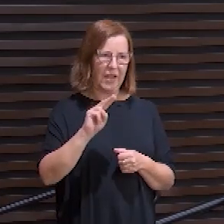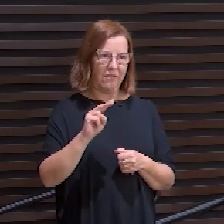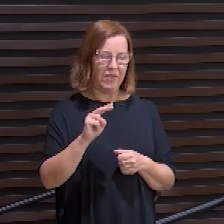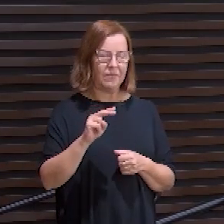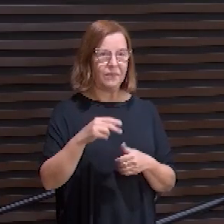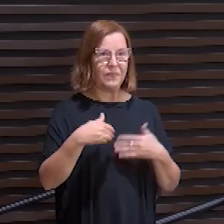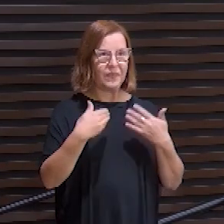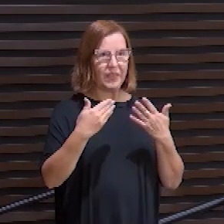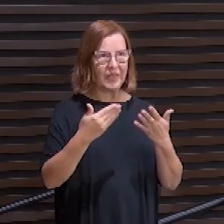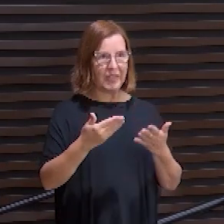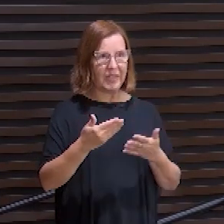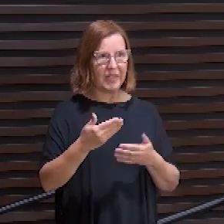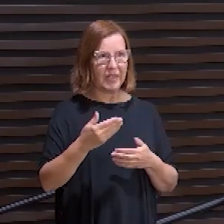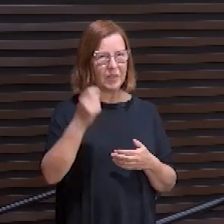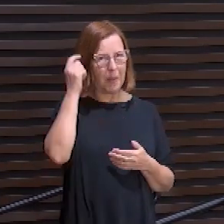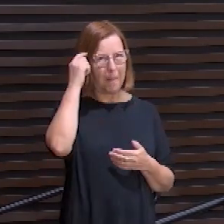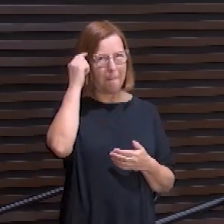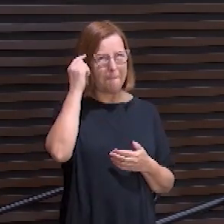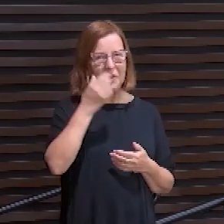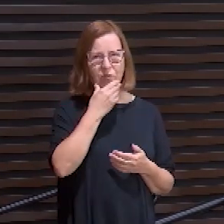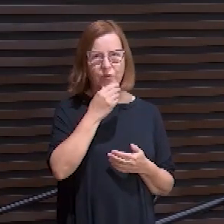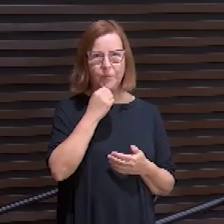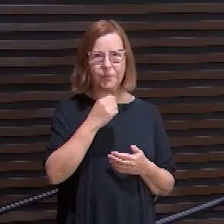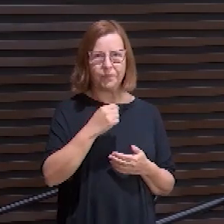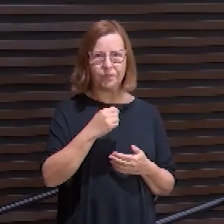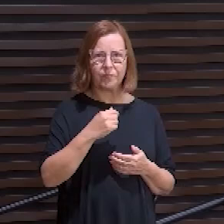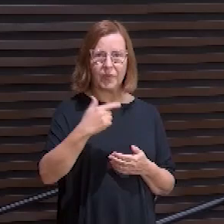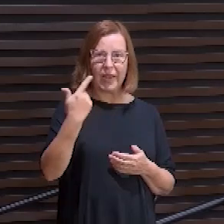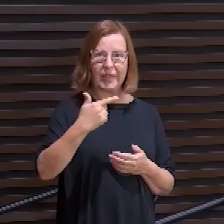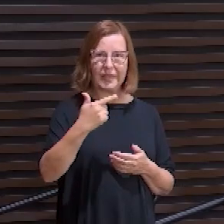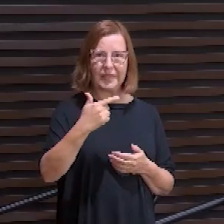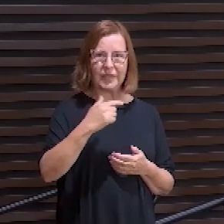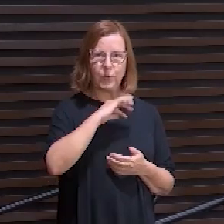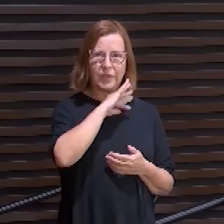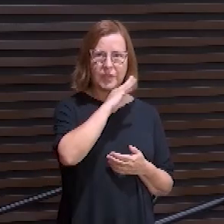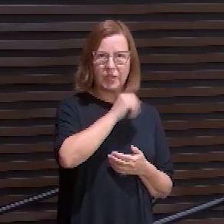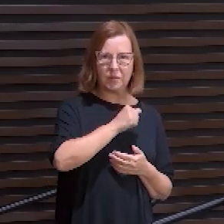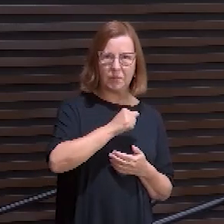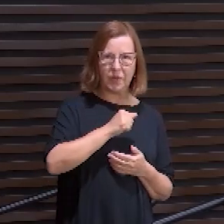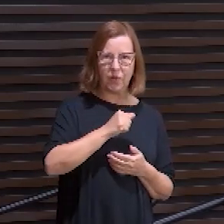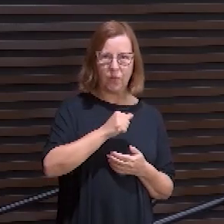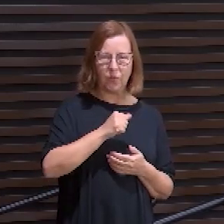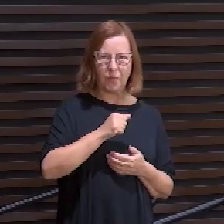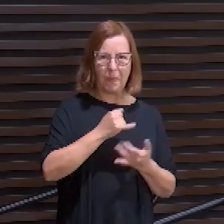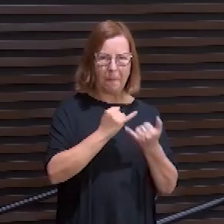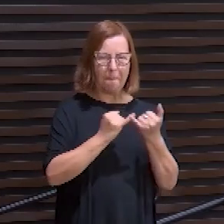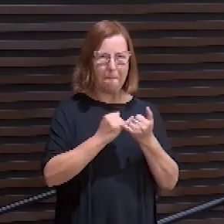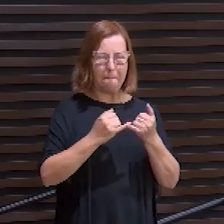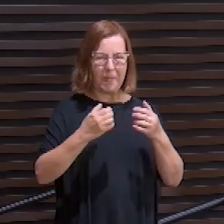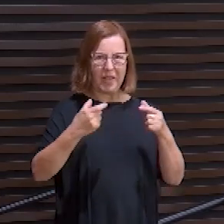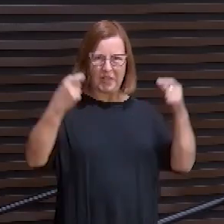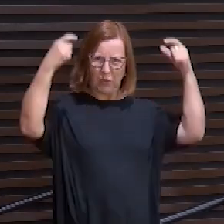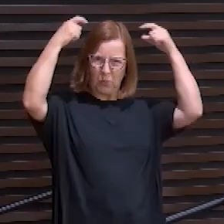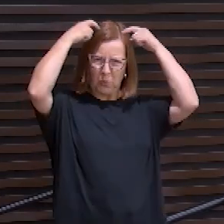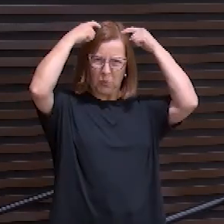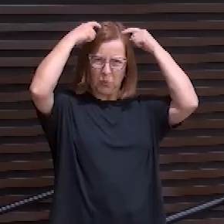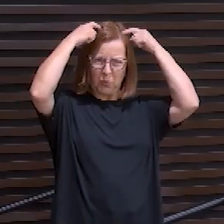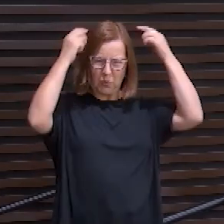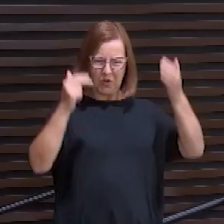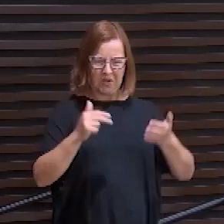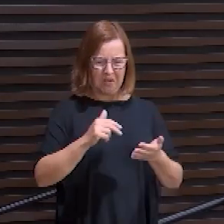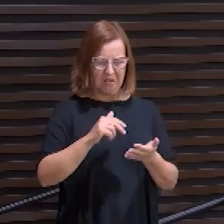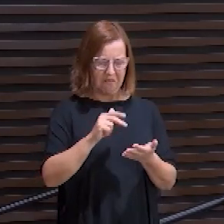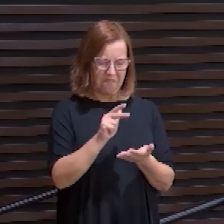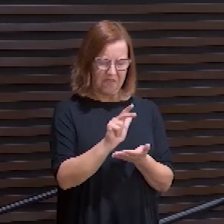Continuei olhando e eis aqui o segundo animal, semelhante a um urso. o qual se levantou sobre um dos seus